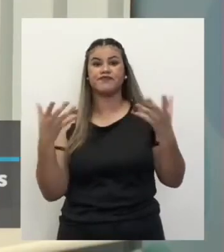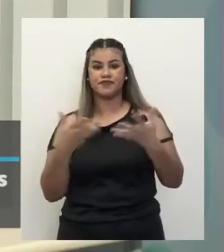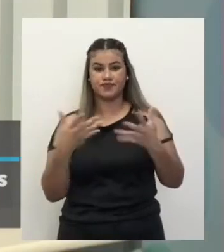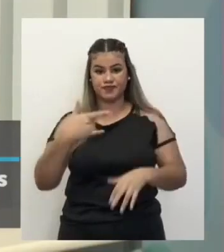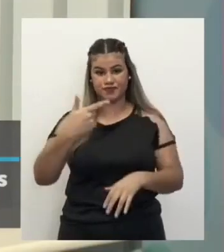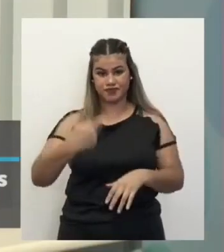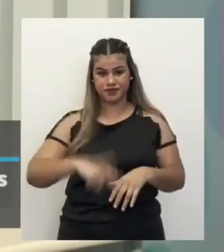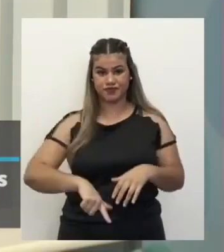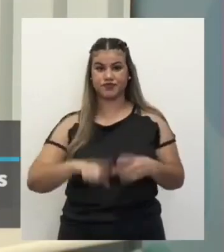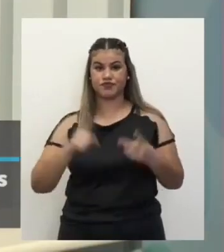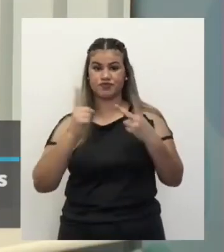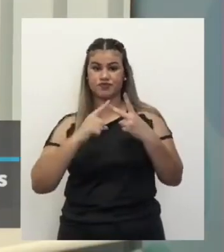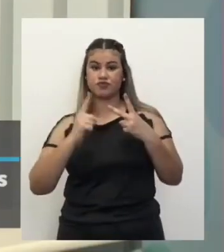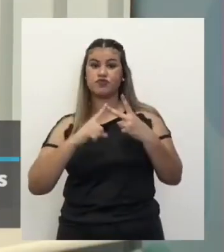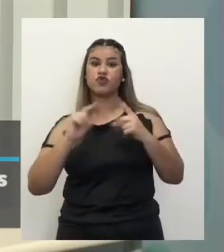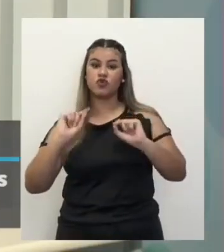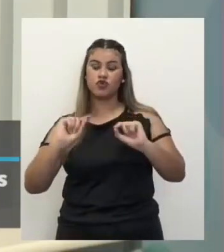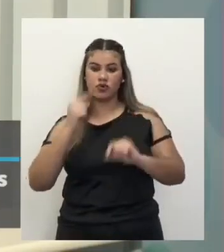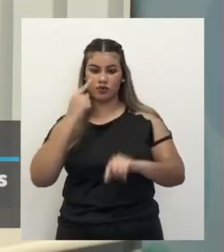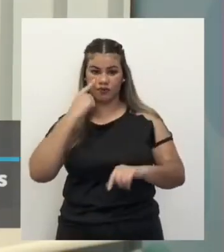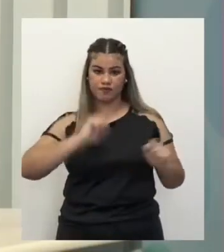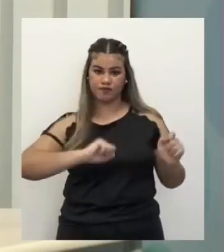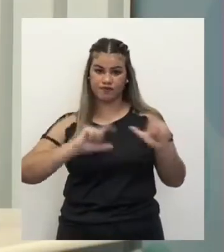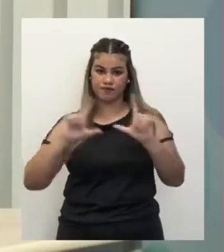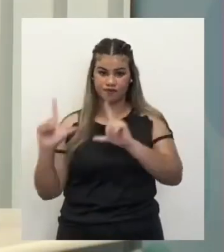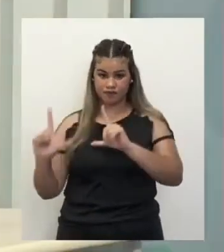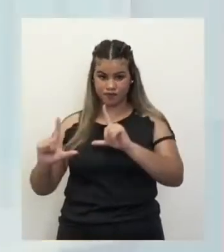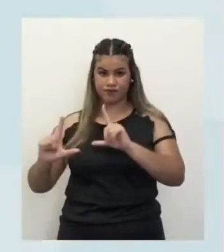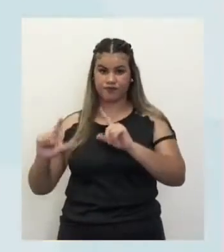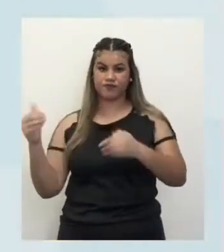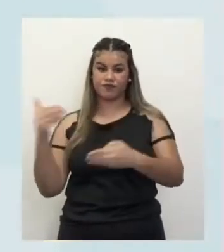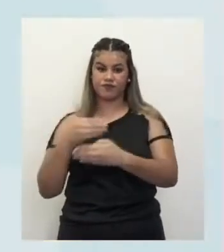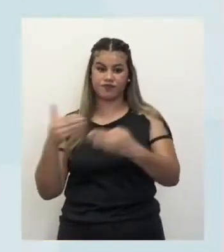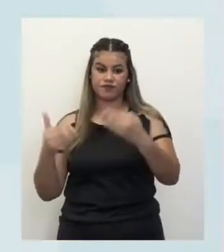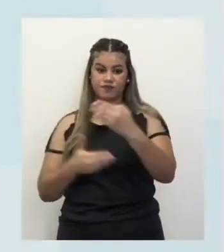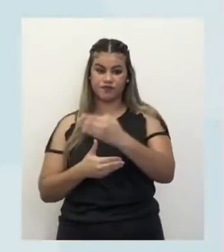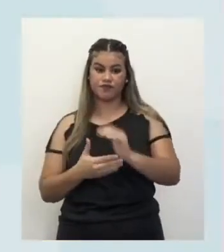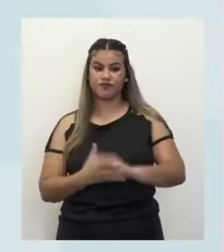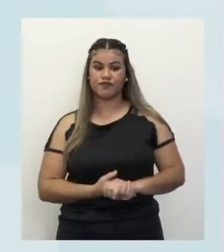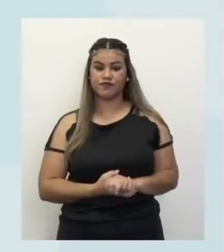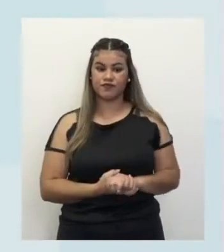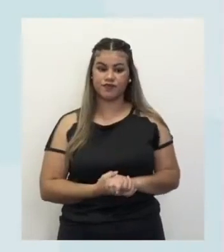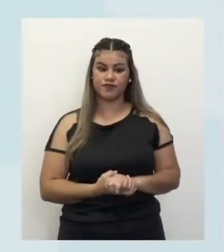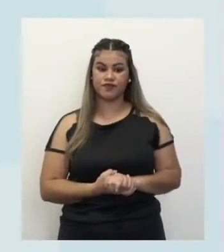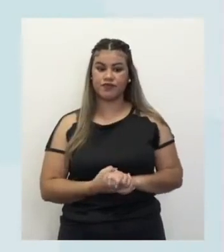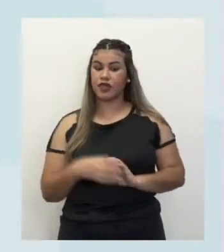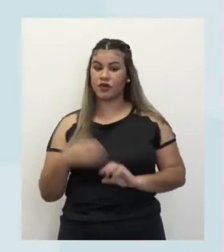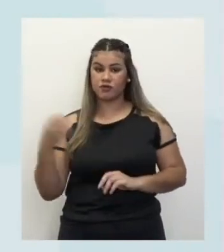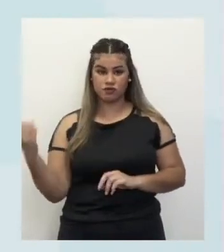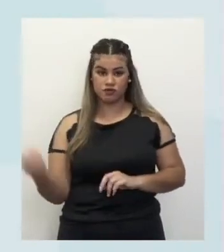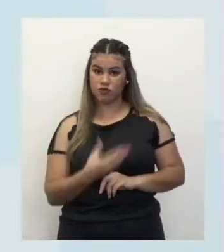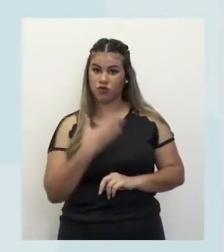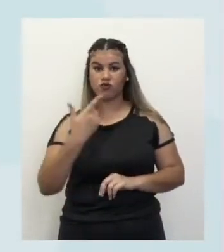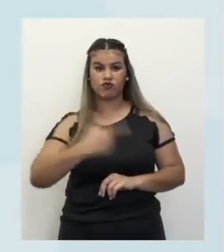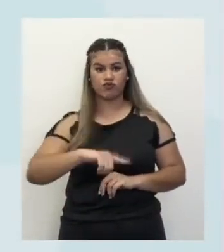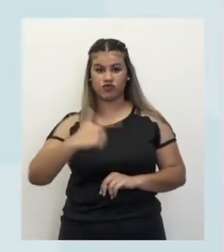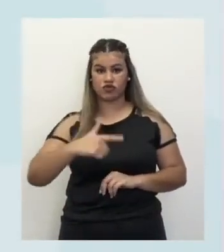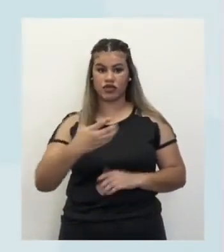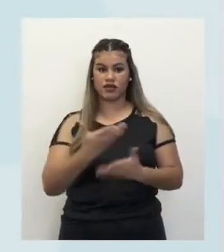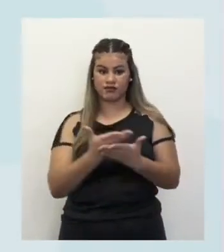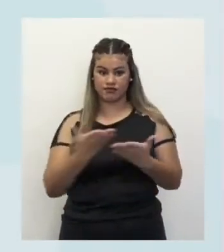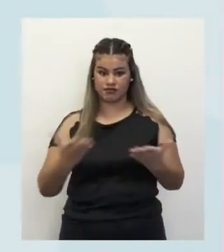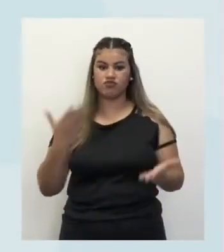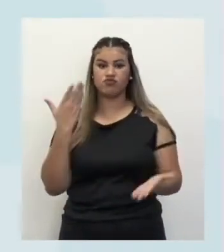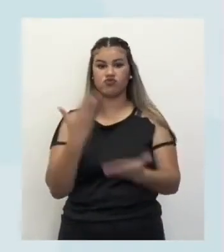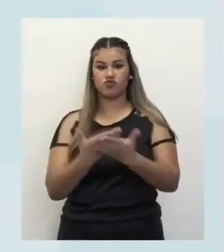outro elemento que aparece aí para vocês. Não é um elemento novo, vocês já